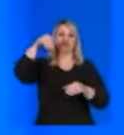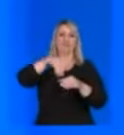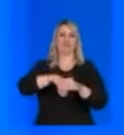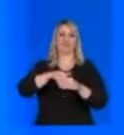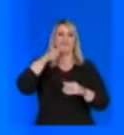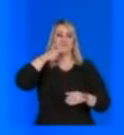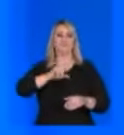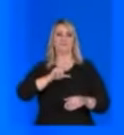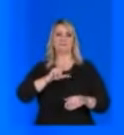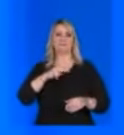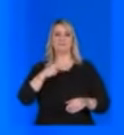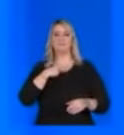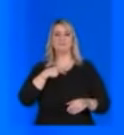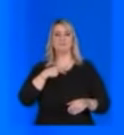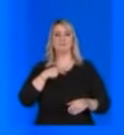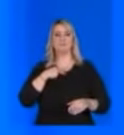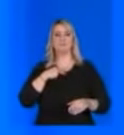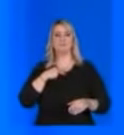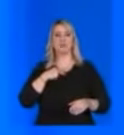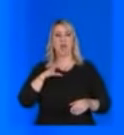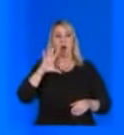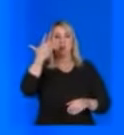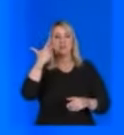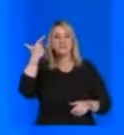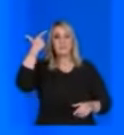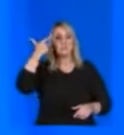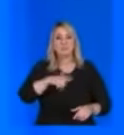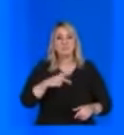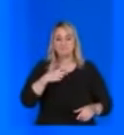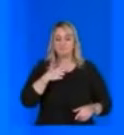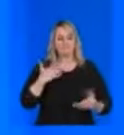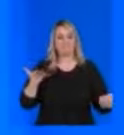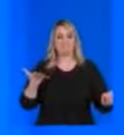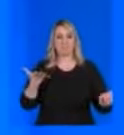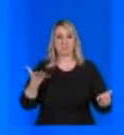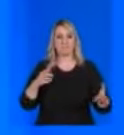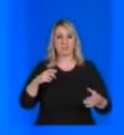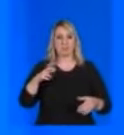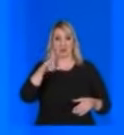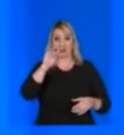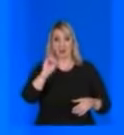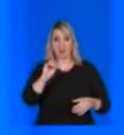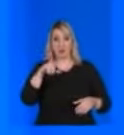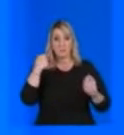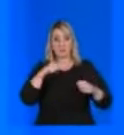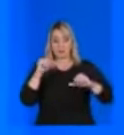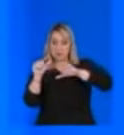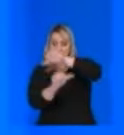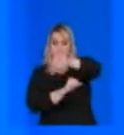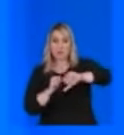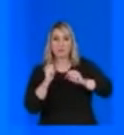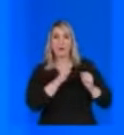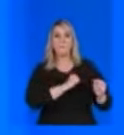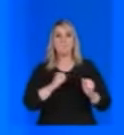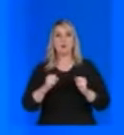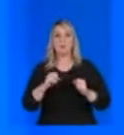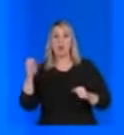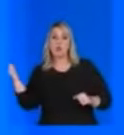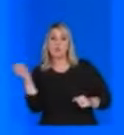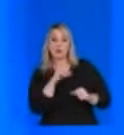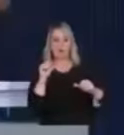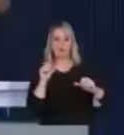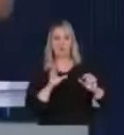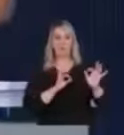podemos Jandira correr o risco que isso aconteça novamente na Cidade do Rio de Janeiro precisamos de alternância de poder mas com um novo